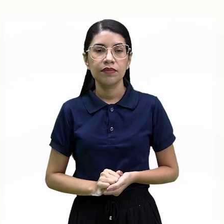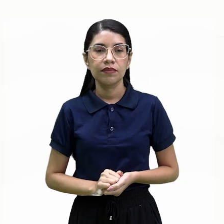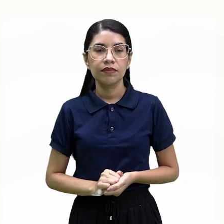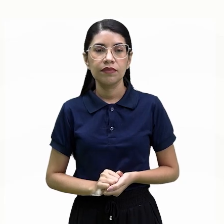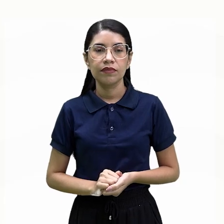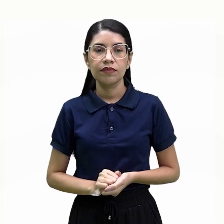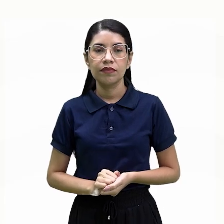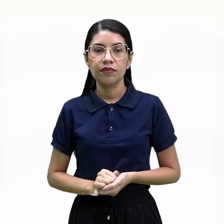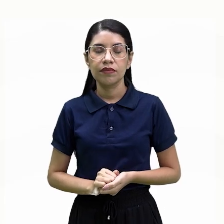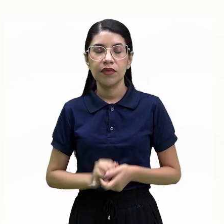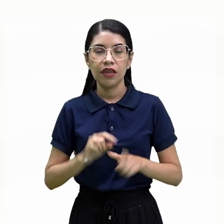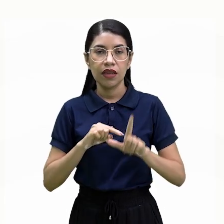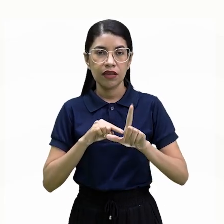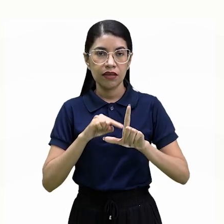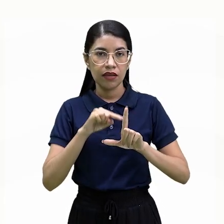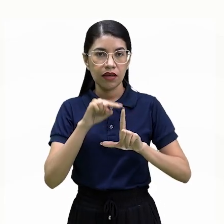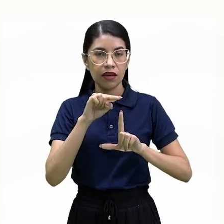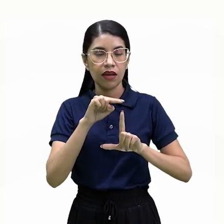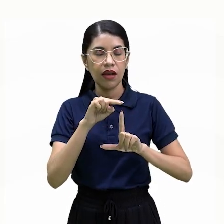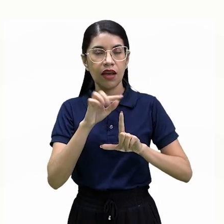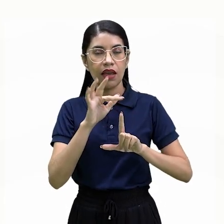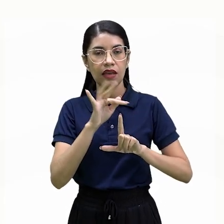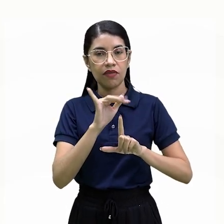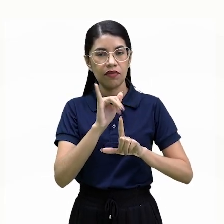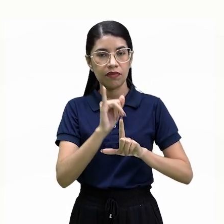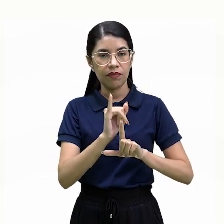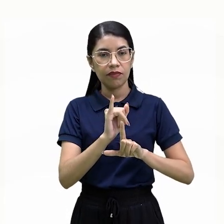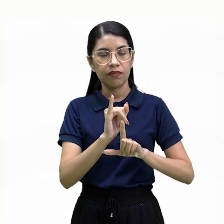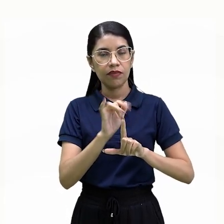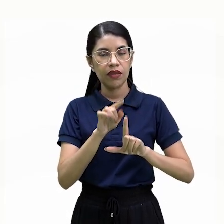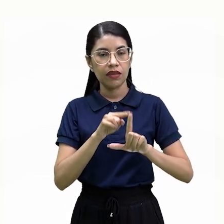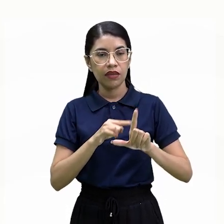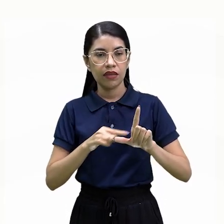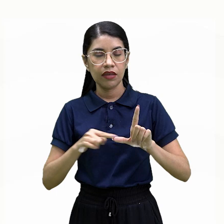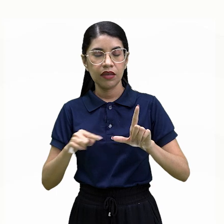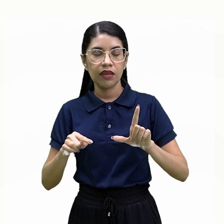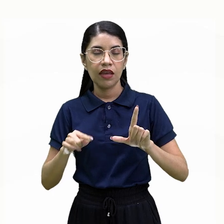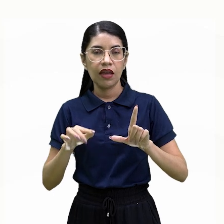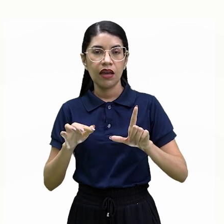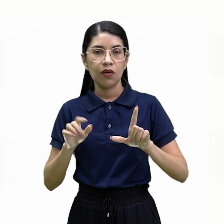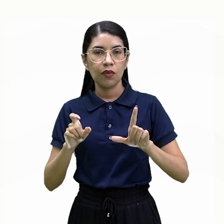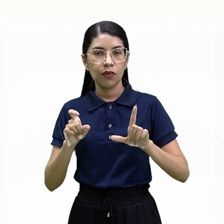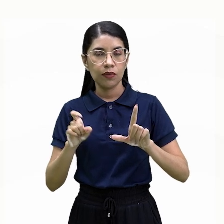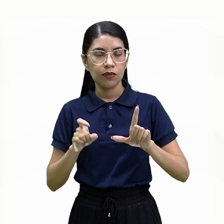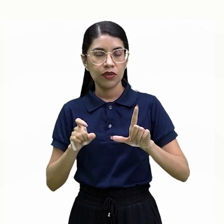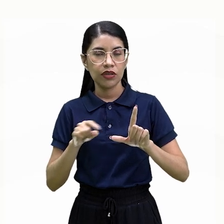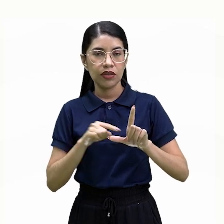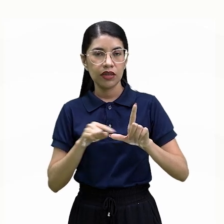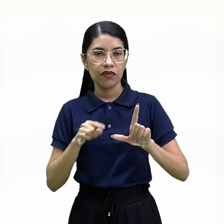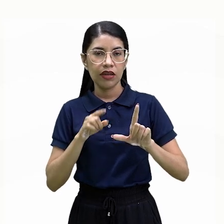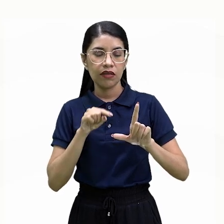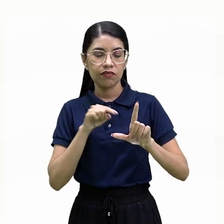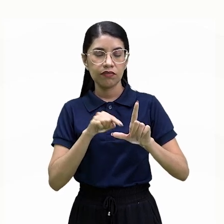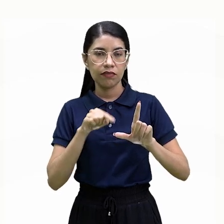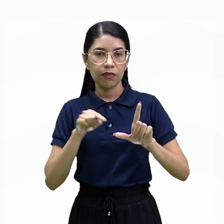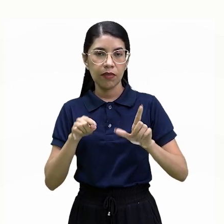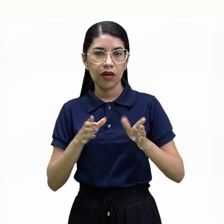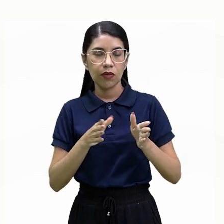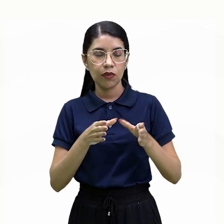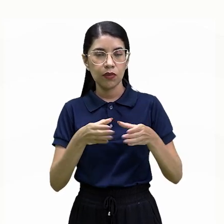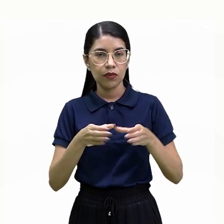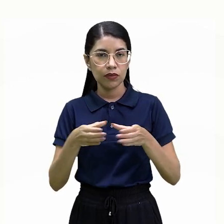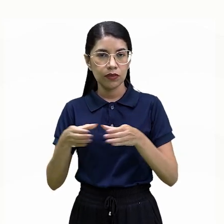Na vertical, nós temos a frequência absoluta, e aqui nós vamos colocar os intervalos.